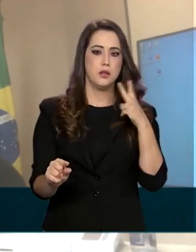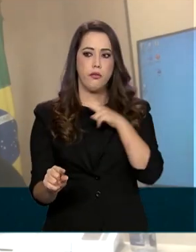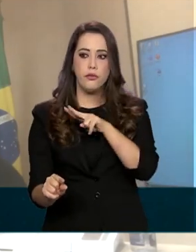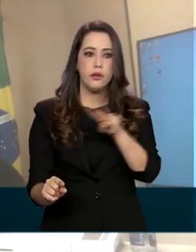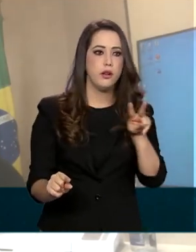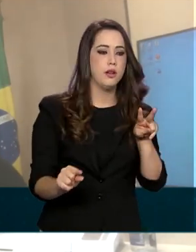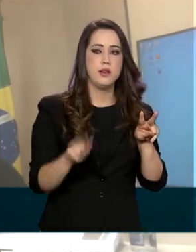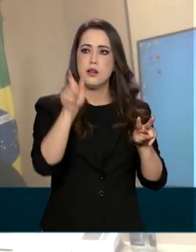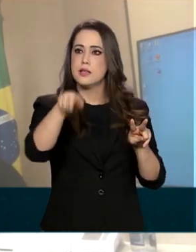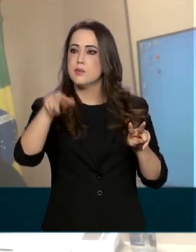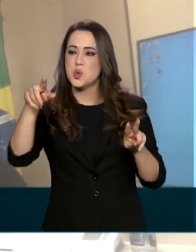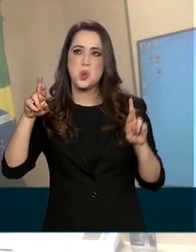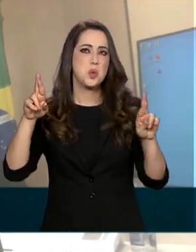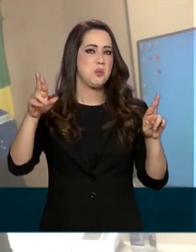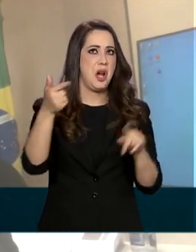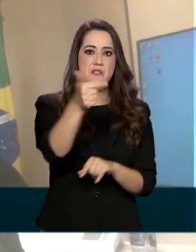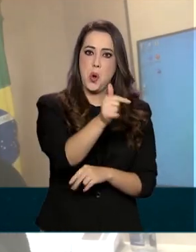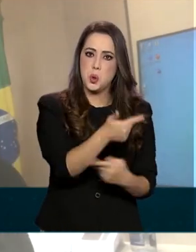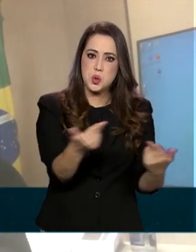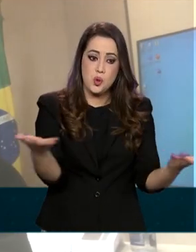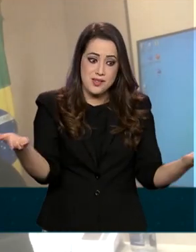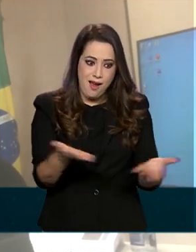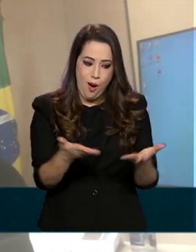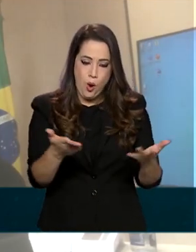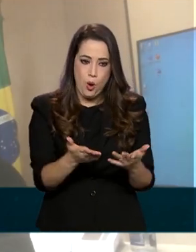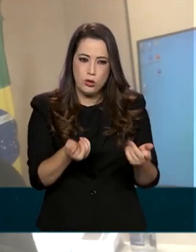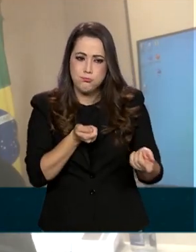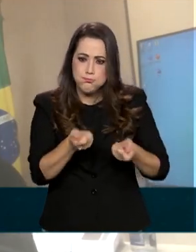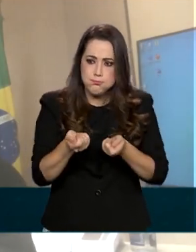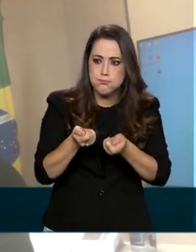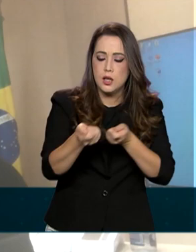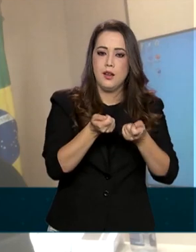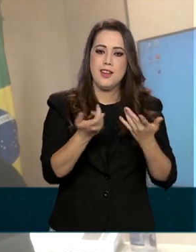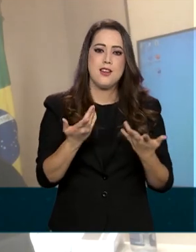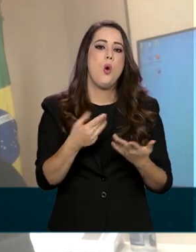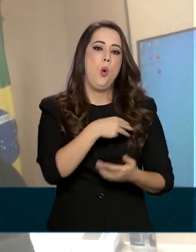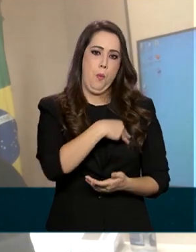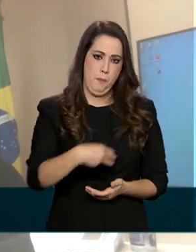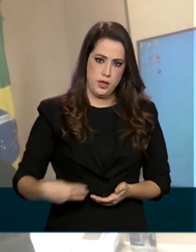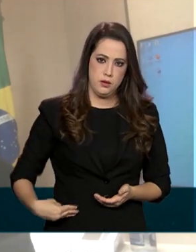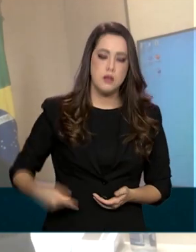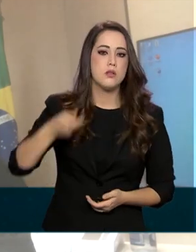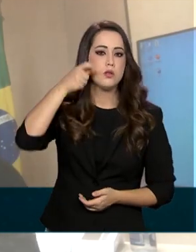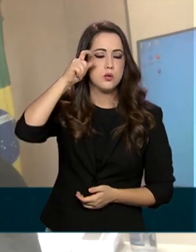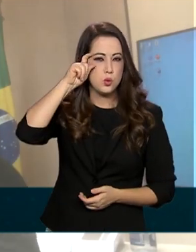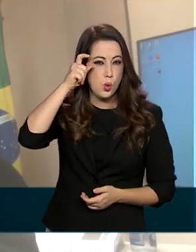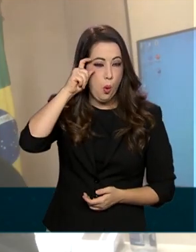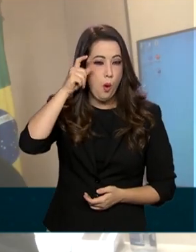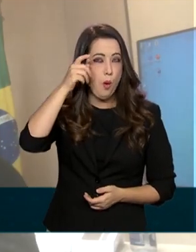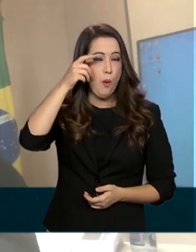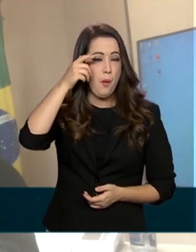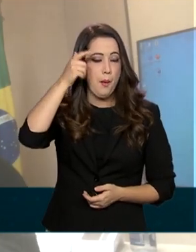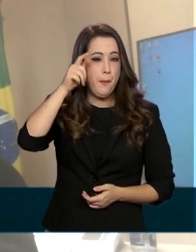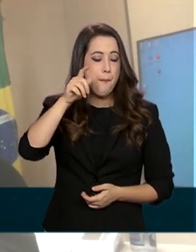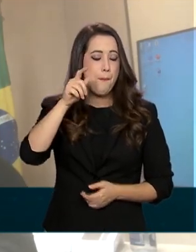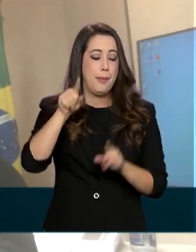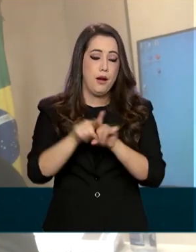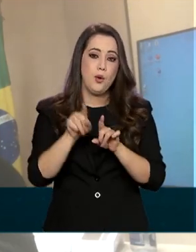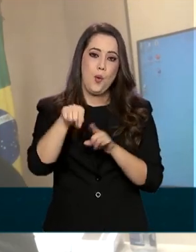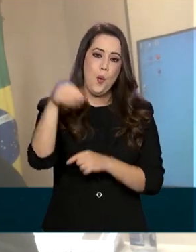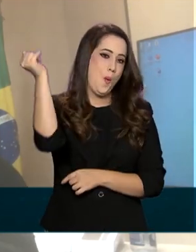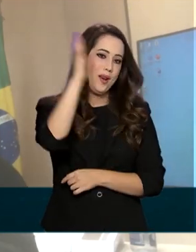esperavam e o que está acontecendo, não há dúvidas de que o ministro Paulo Guedes estava certo. O Brasil está